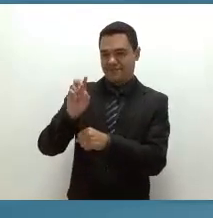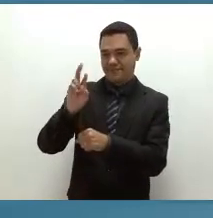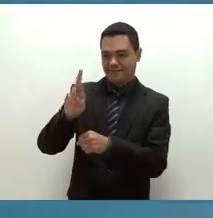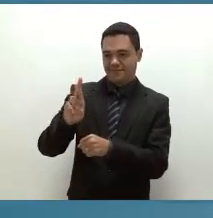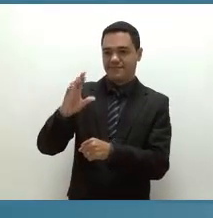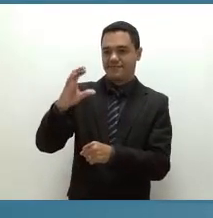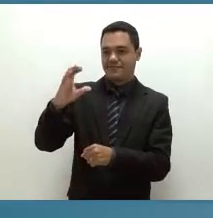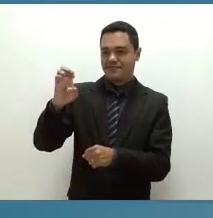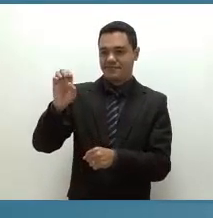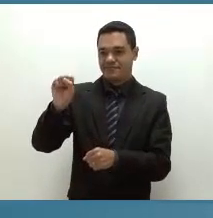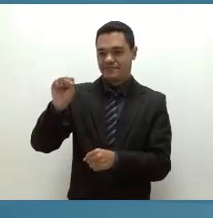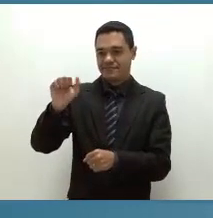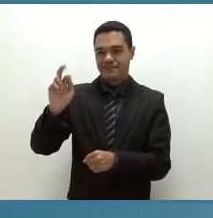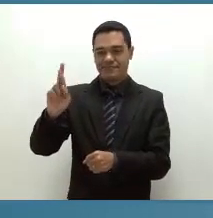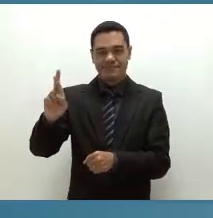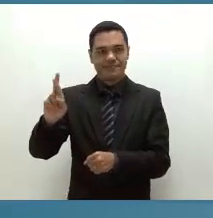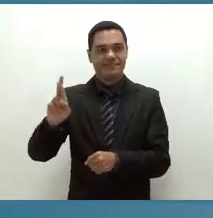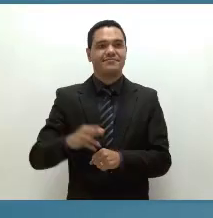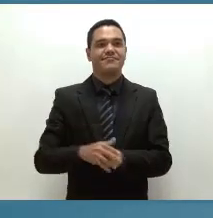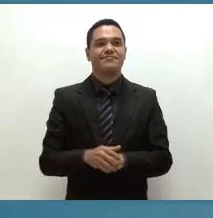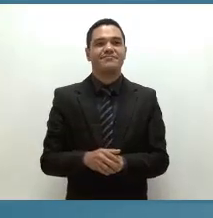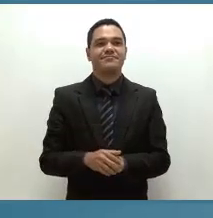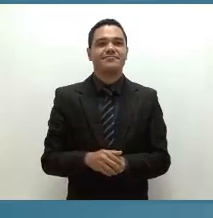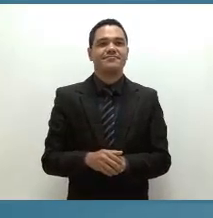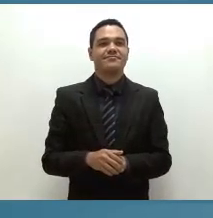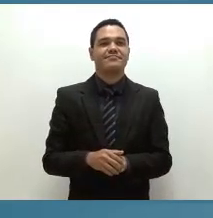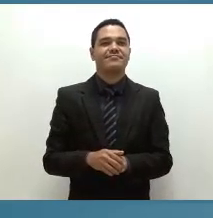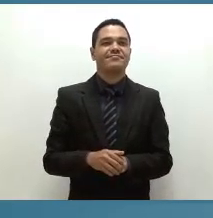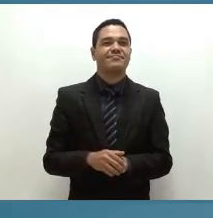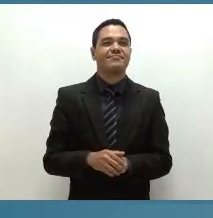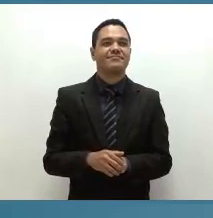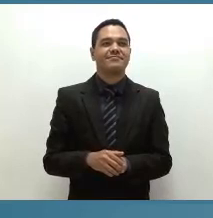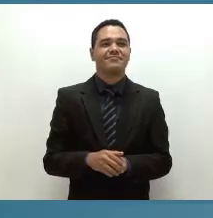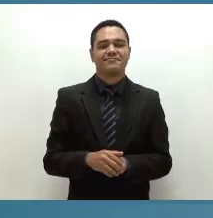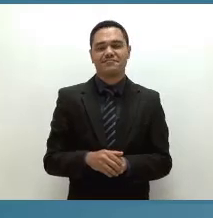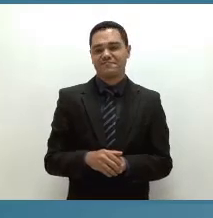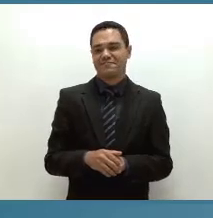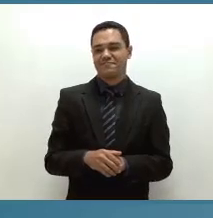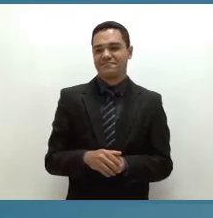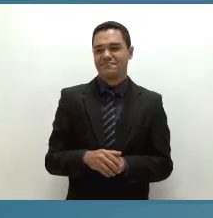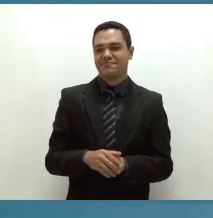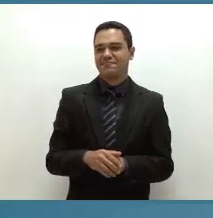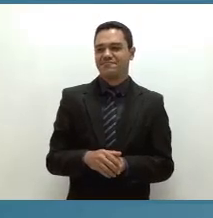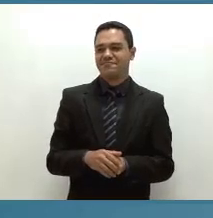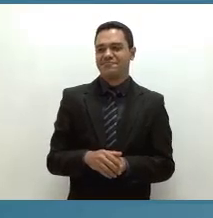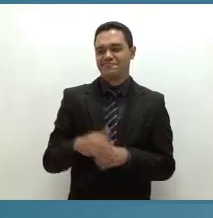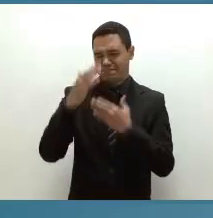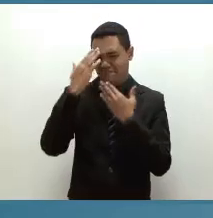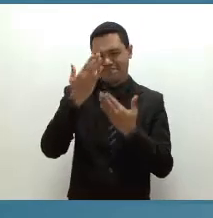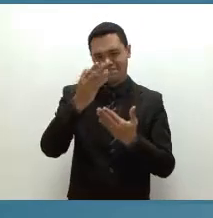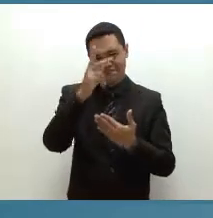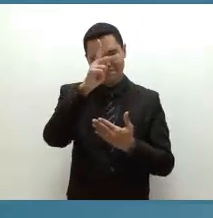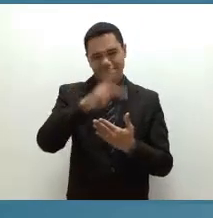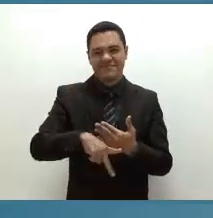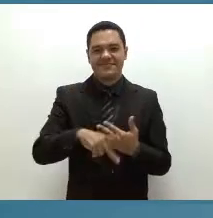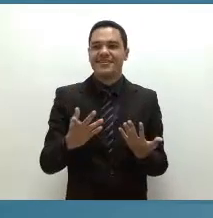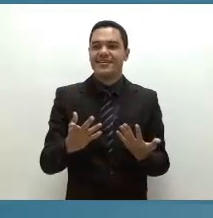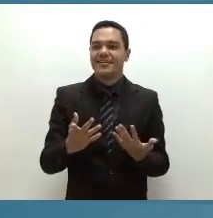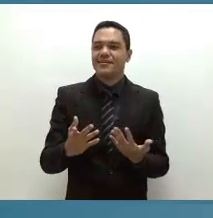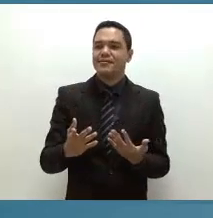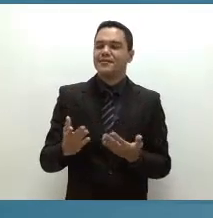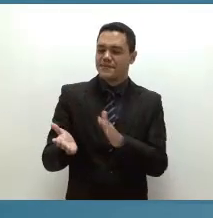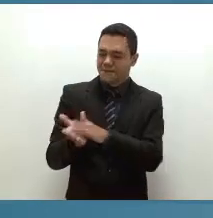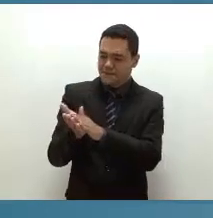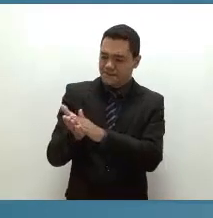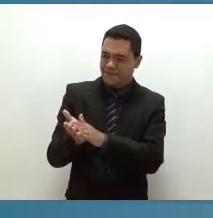Obrigado, excelência. Me reporto agora, desde logo, parabenizando a desembargadora Nazaré Gouveia, o